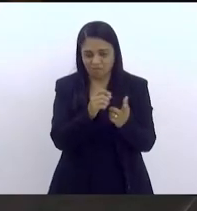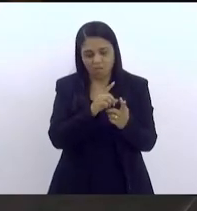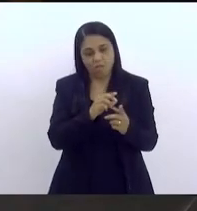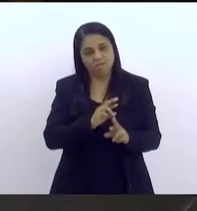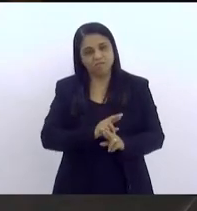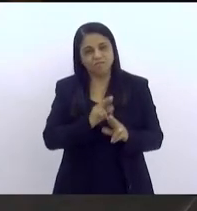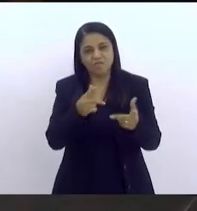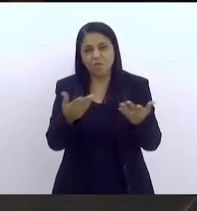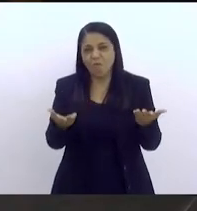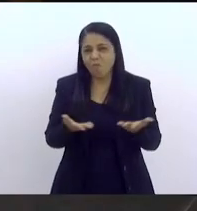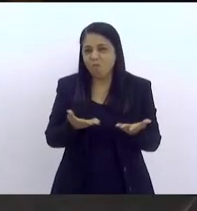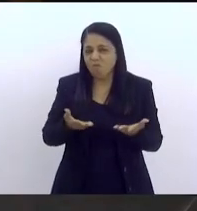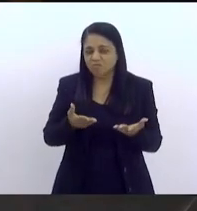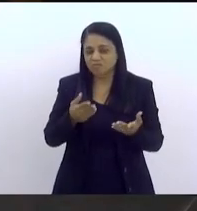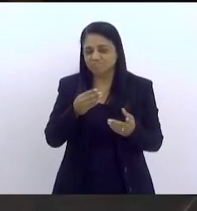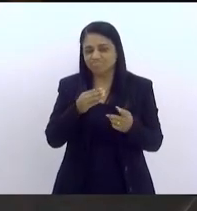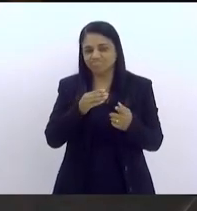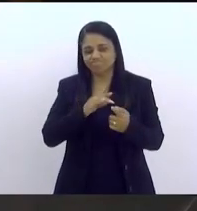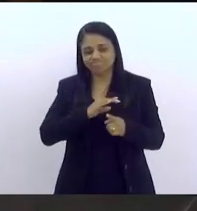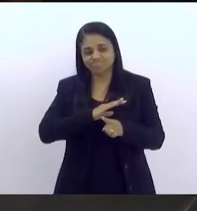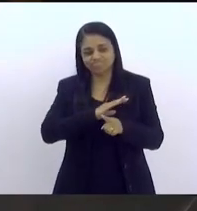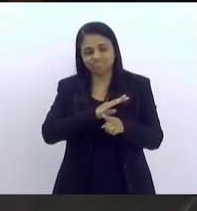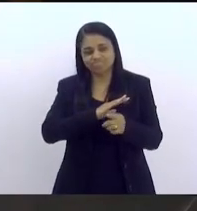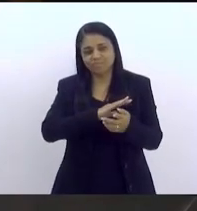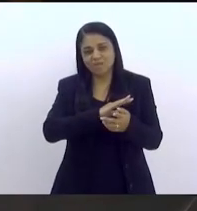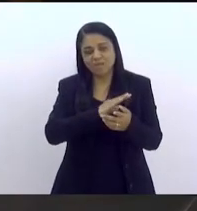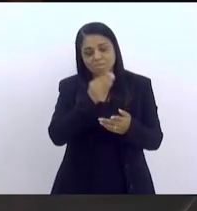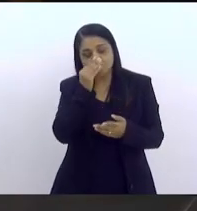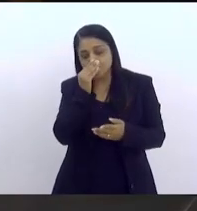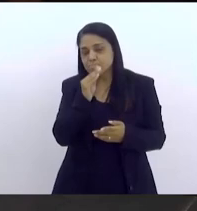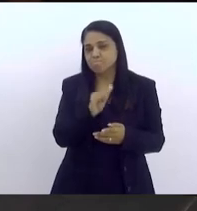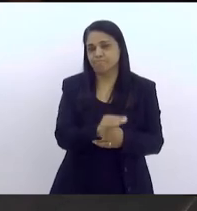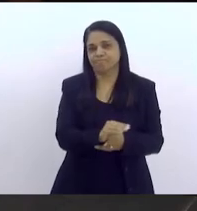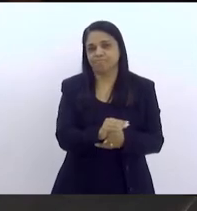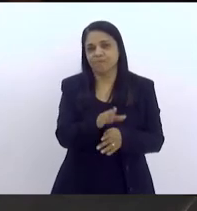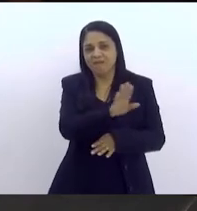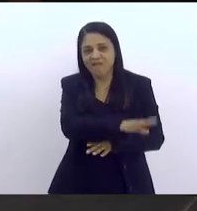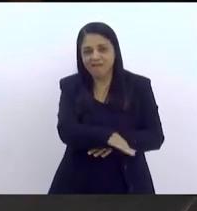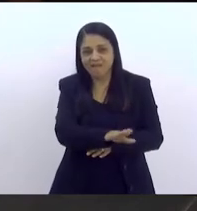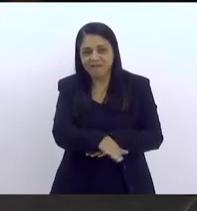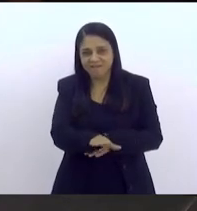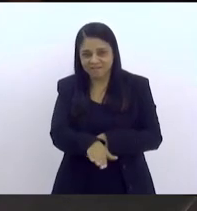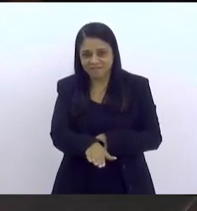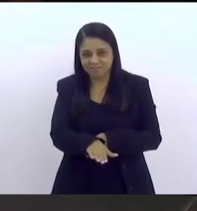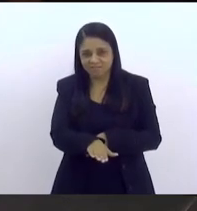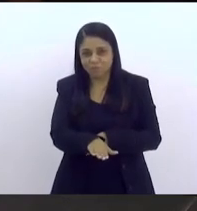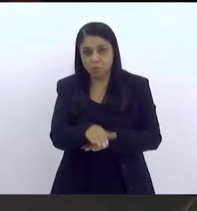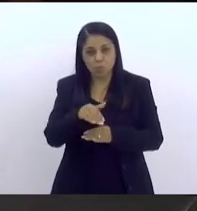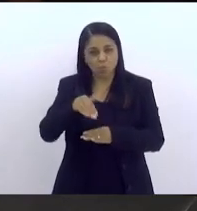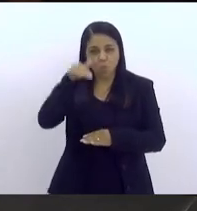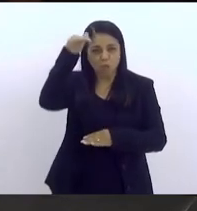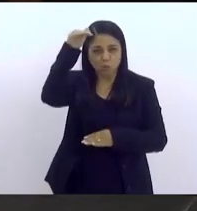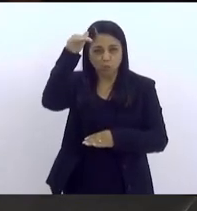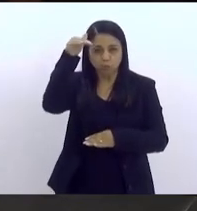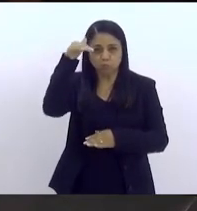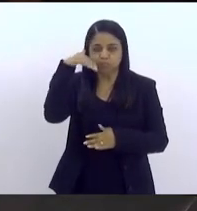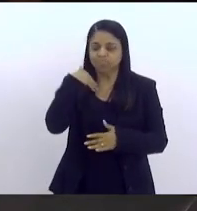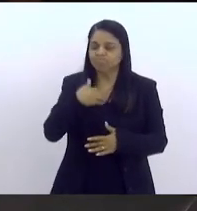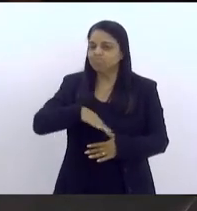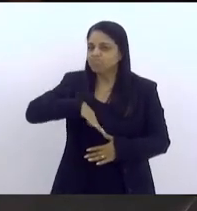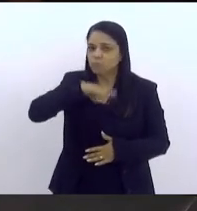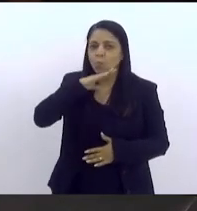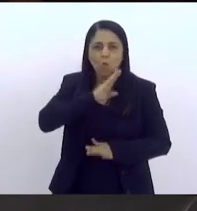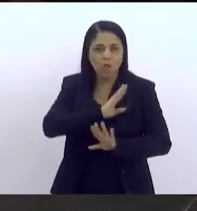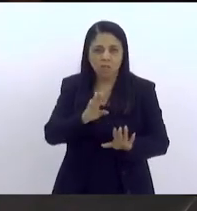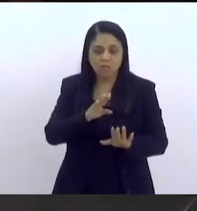hostilidade ao infantil o adulto não suporta e a tendência